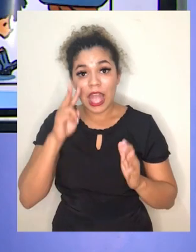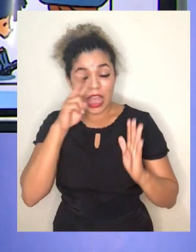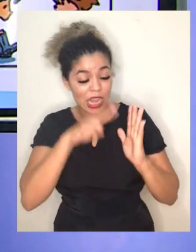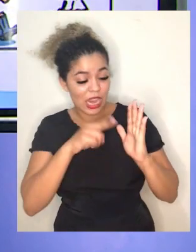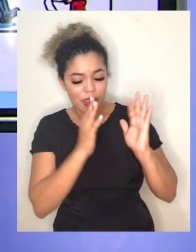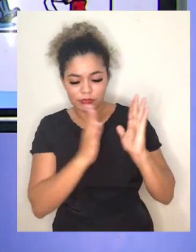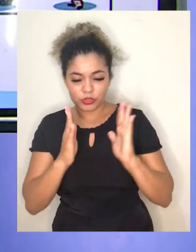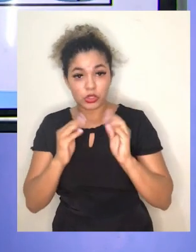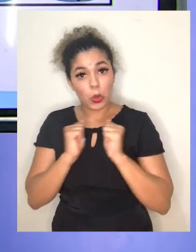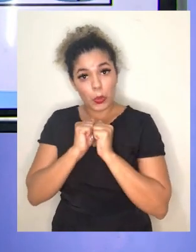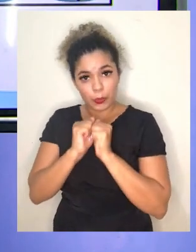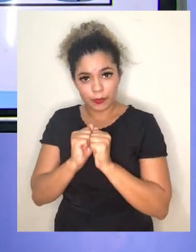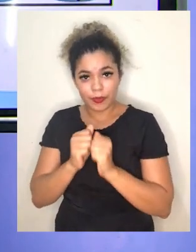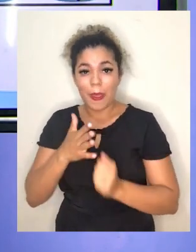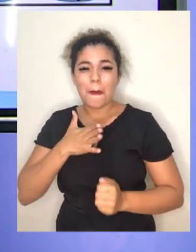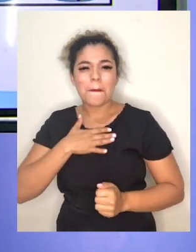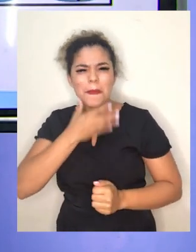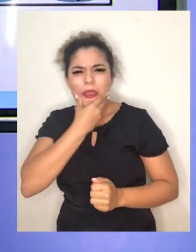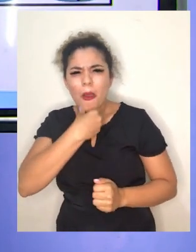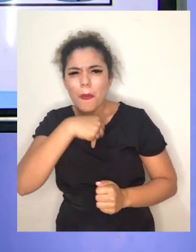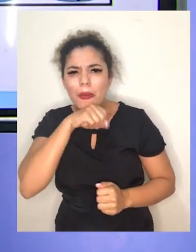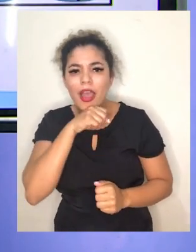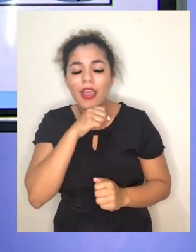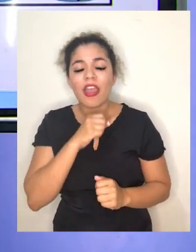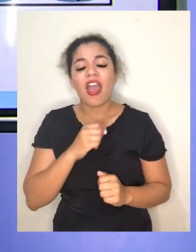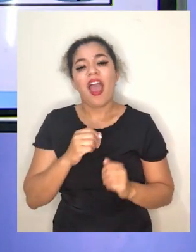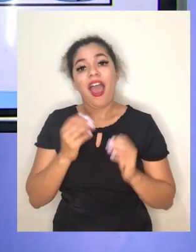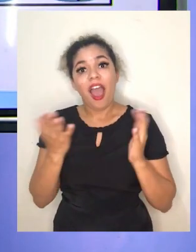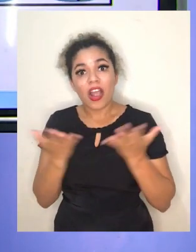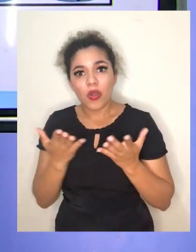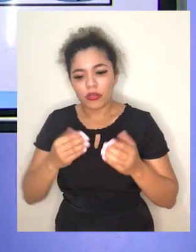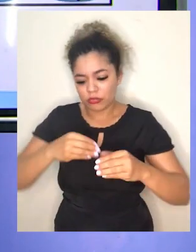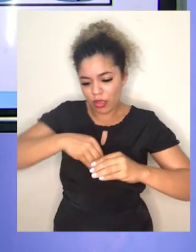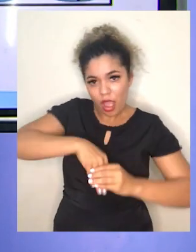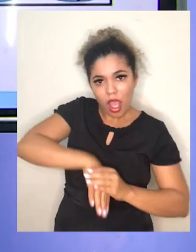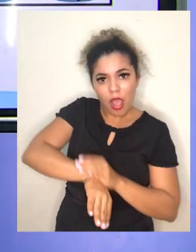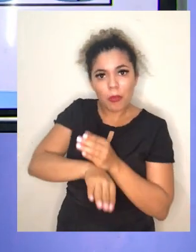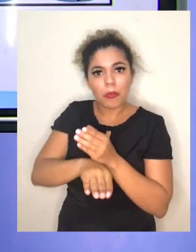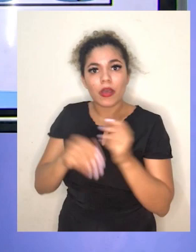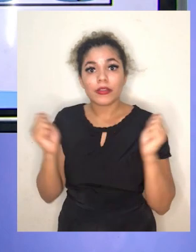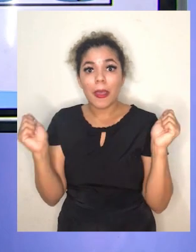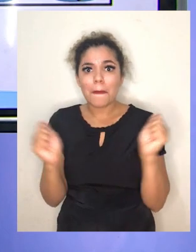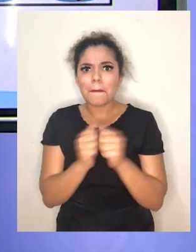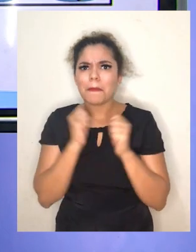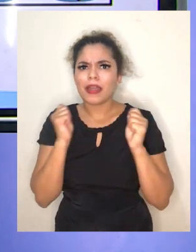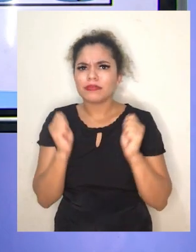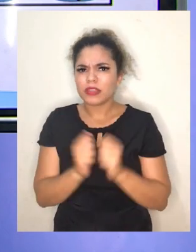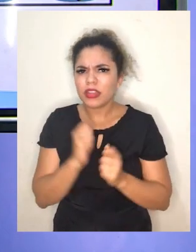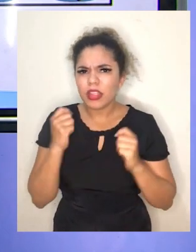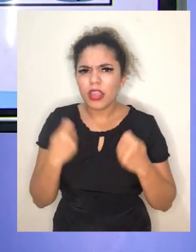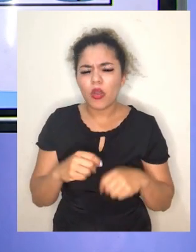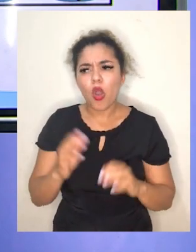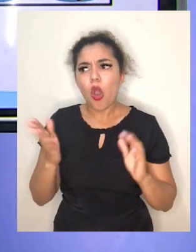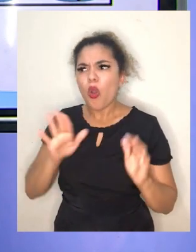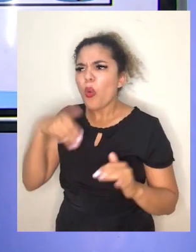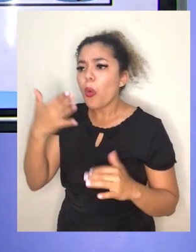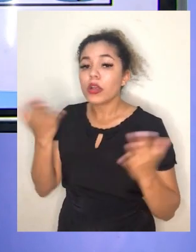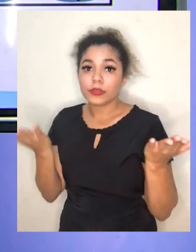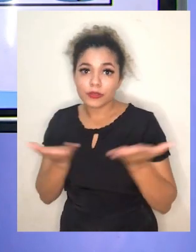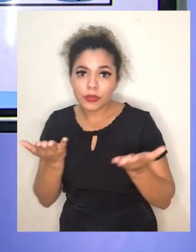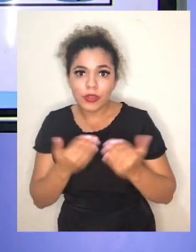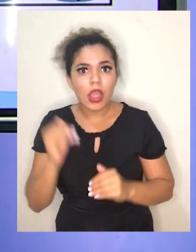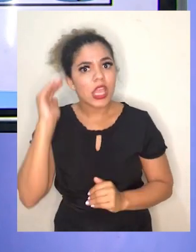Leia essa tirinha comigo. Meu pai finalmente bateu as botas. E quando foi isso?